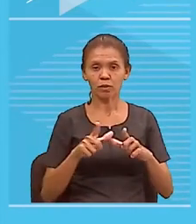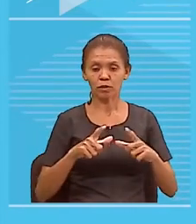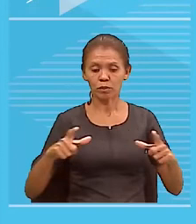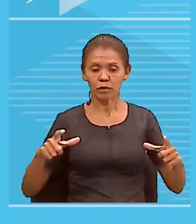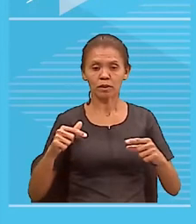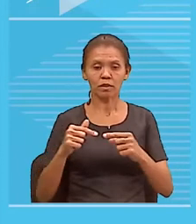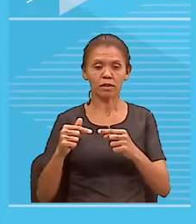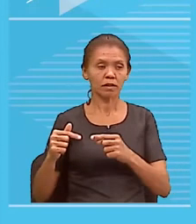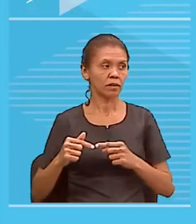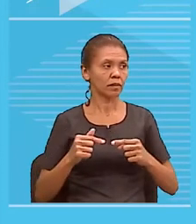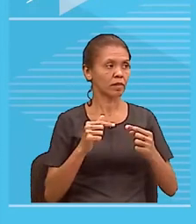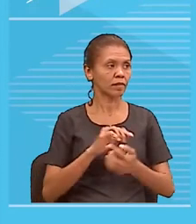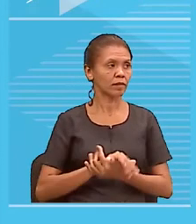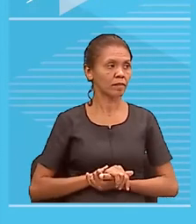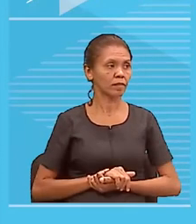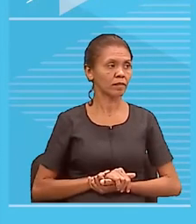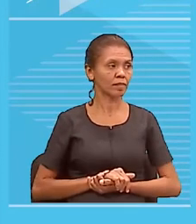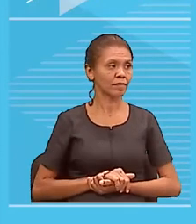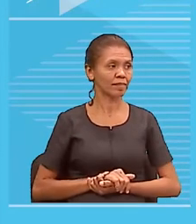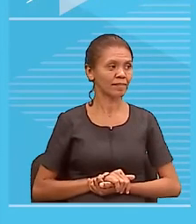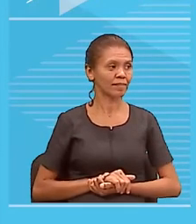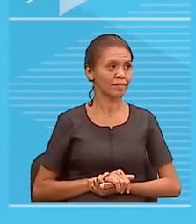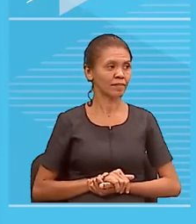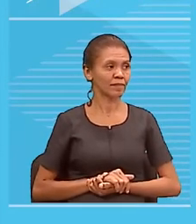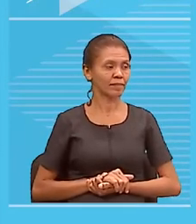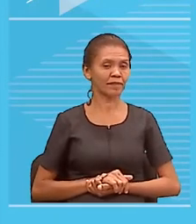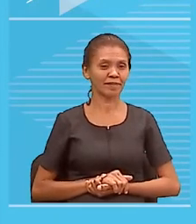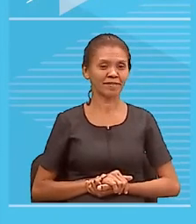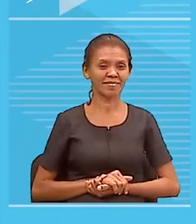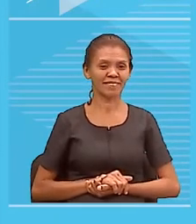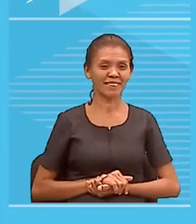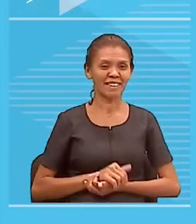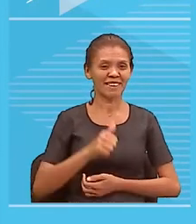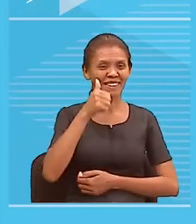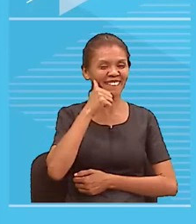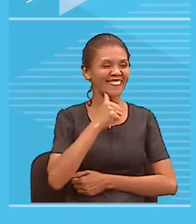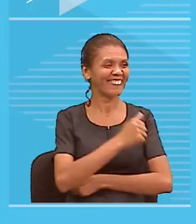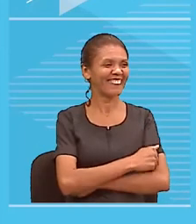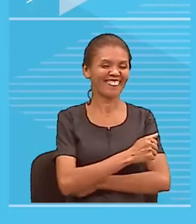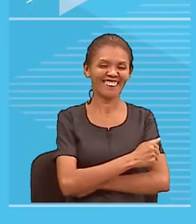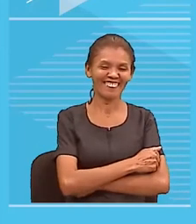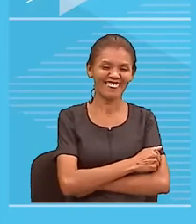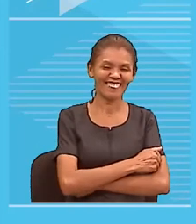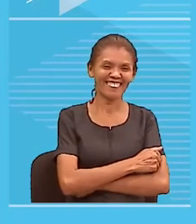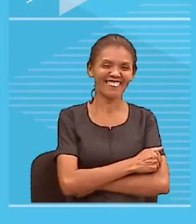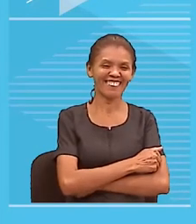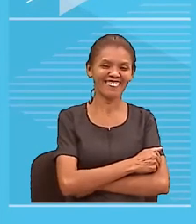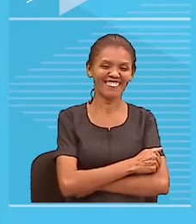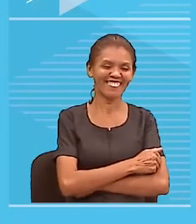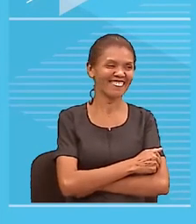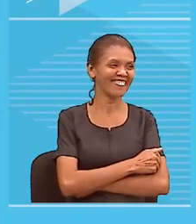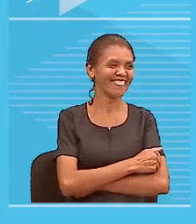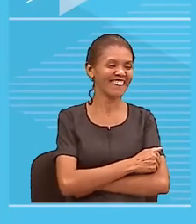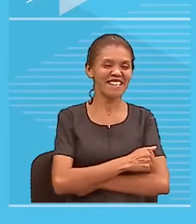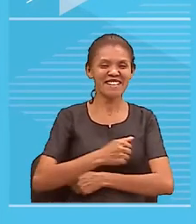eu não acredito que uma pessoa de Isaías com ele vai dizer cuscuz não presta gente vamos não tem como abrir